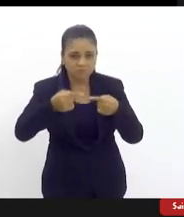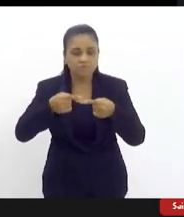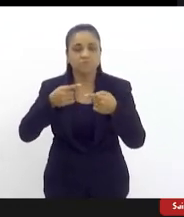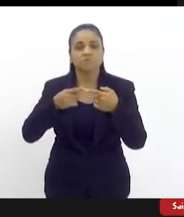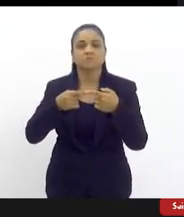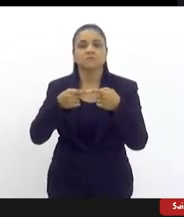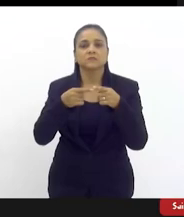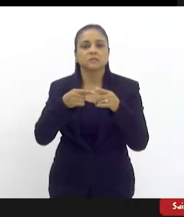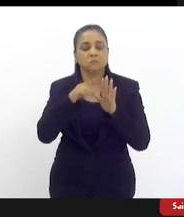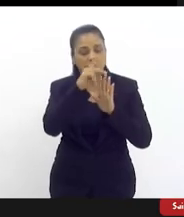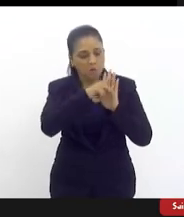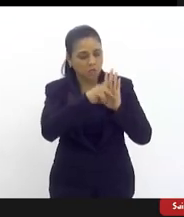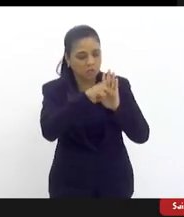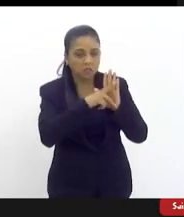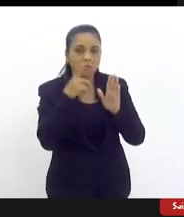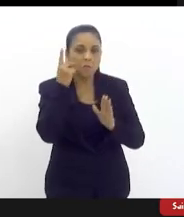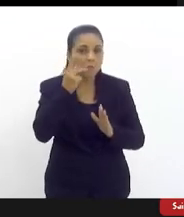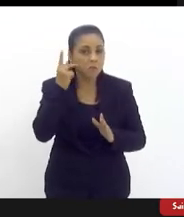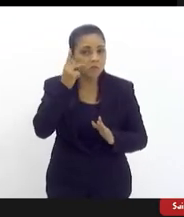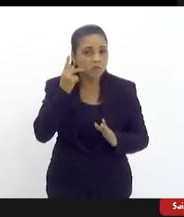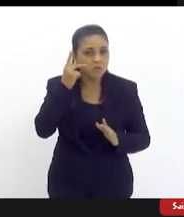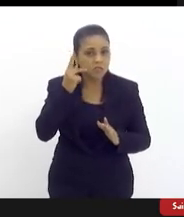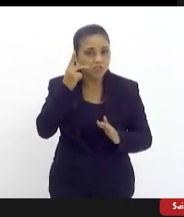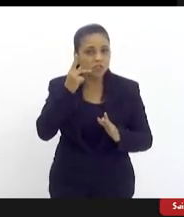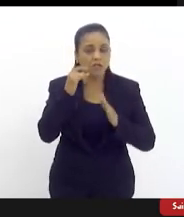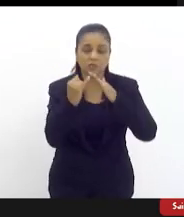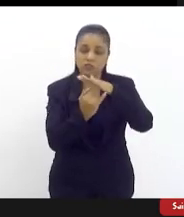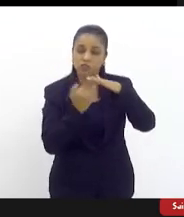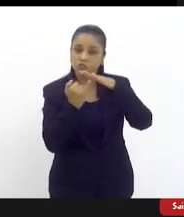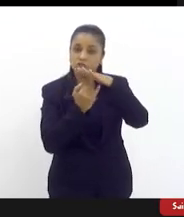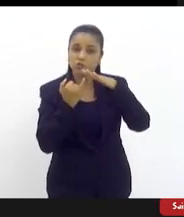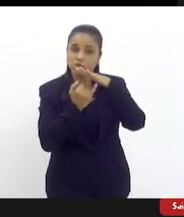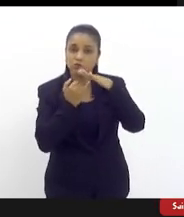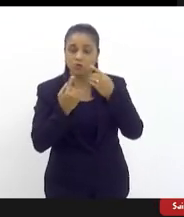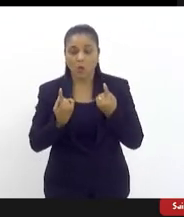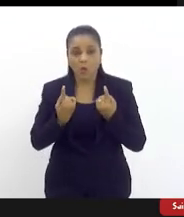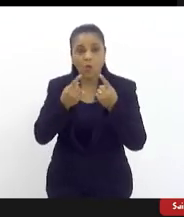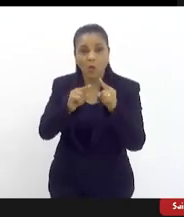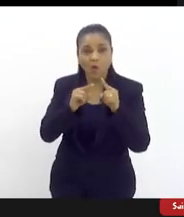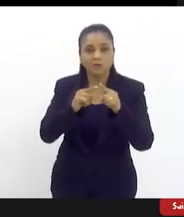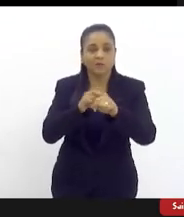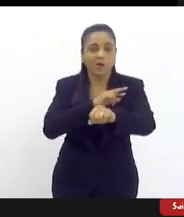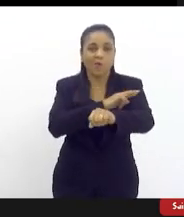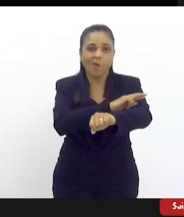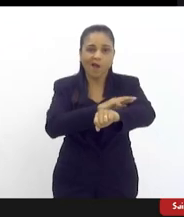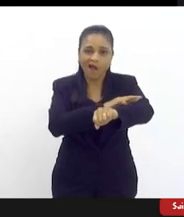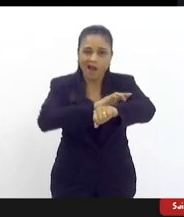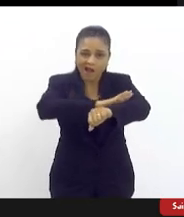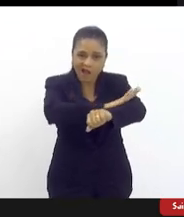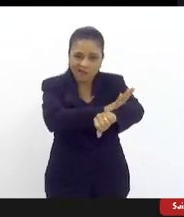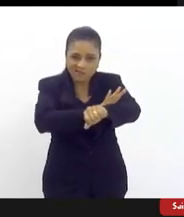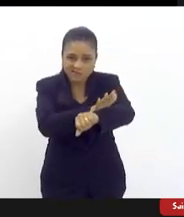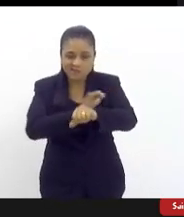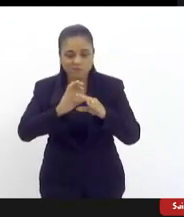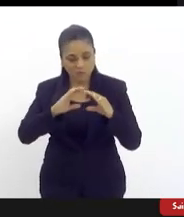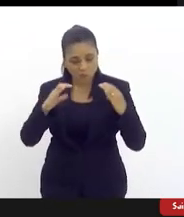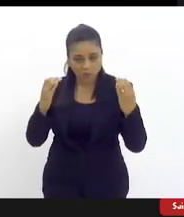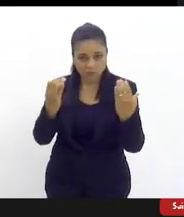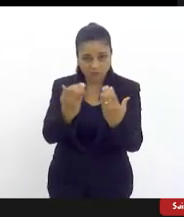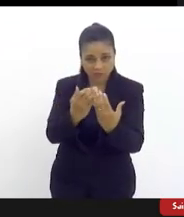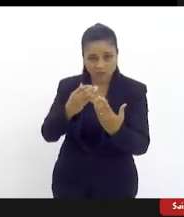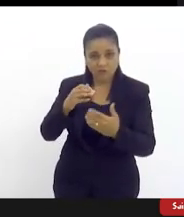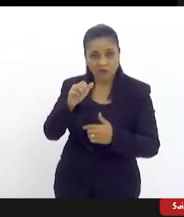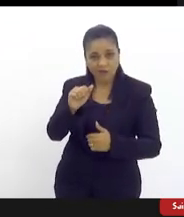projeto, que institui uma política institucional, né, de combate ao racismo nos estádios e arenas esportivas, né, que institui